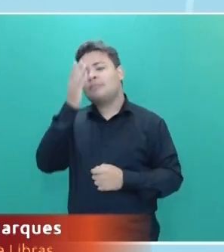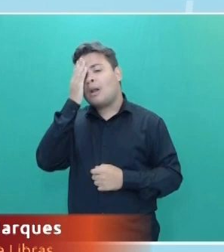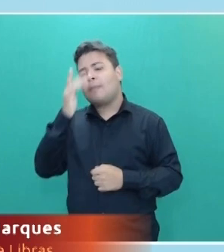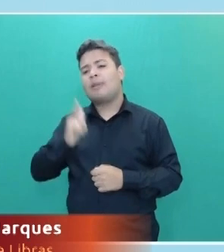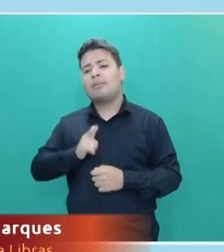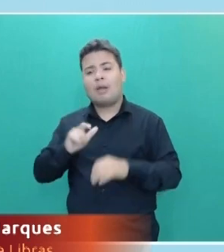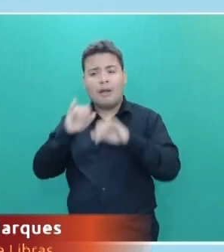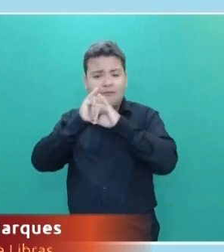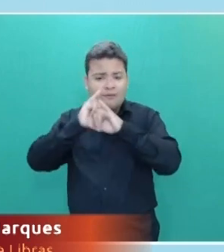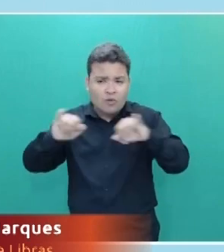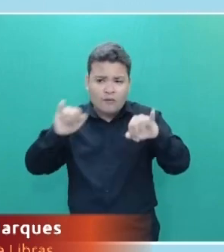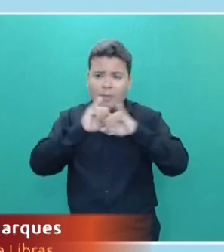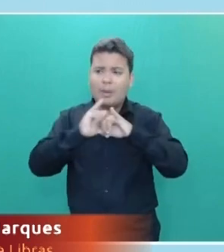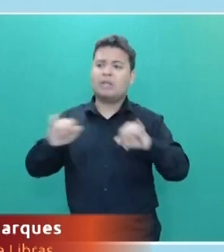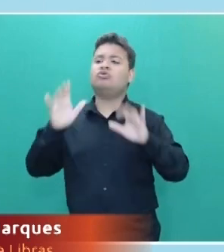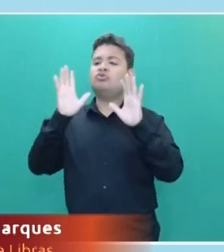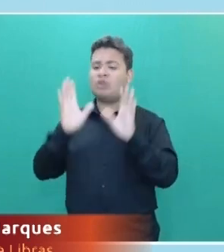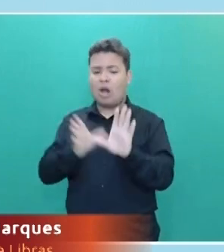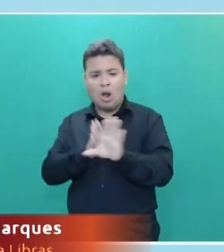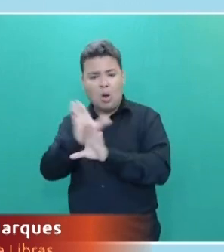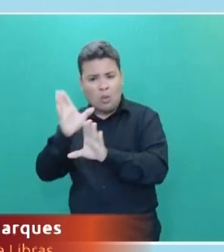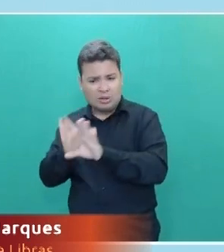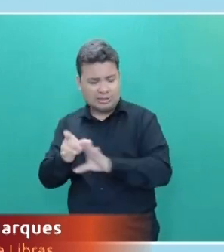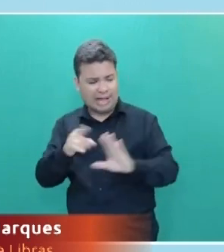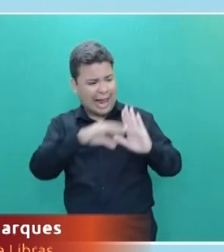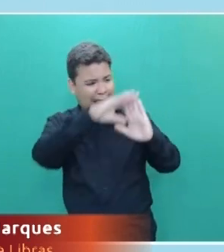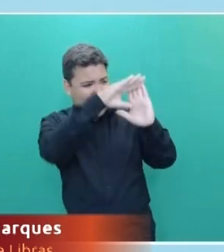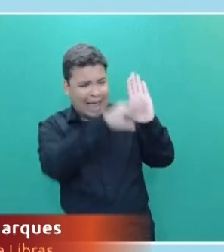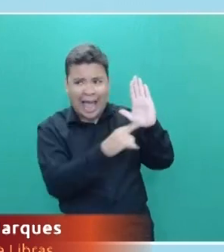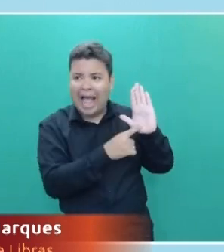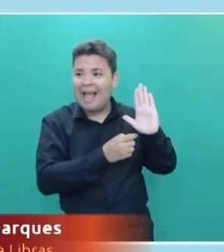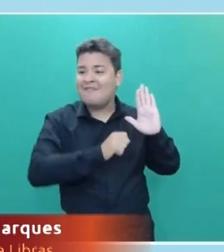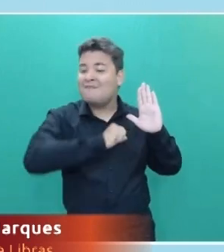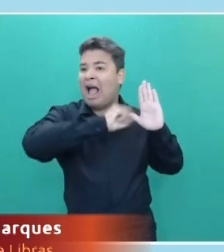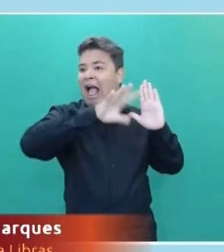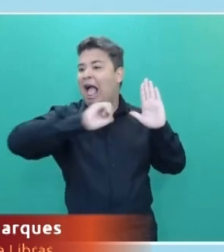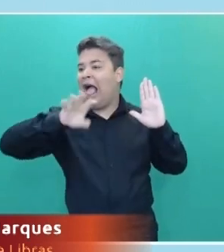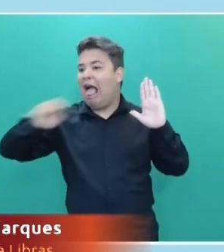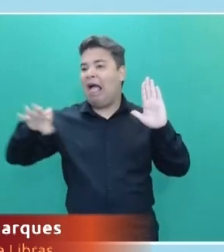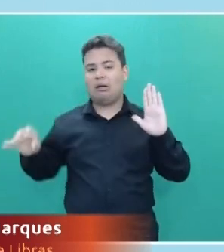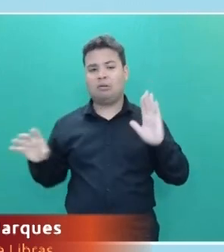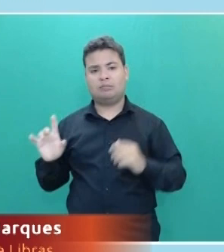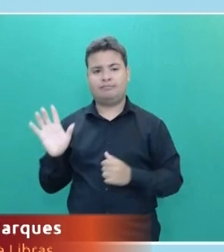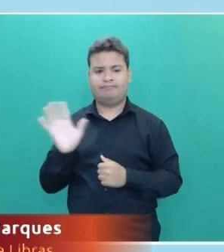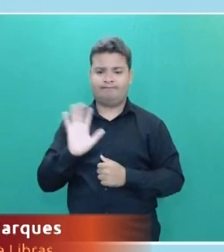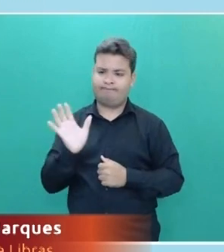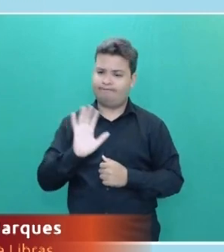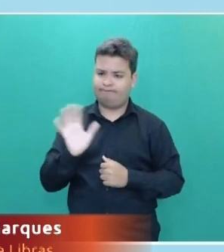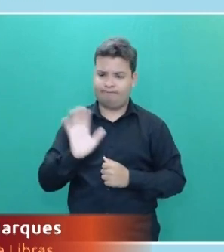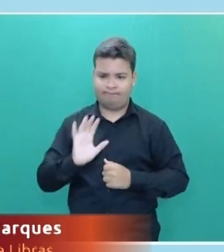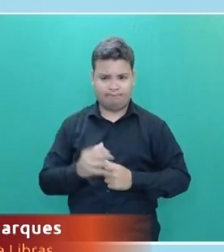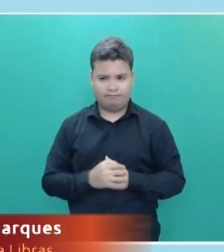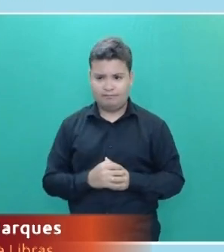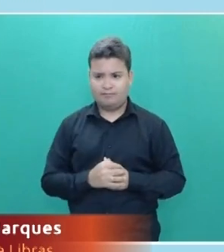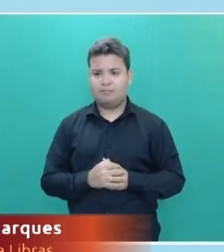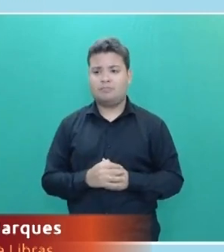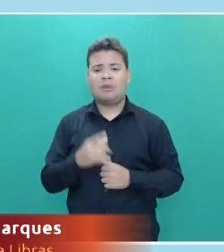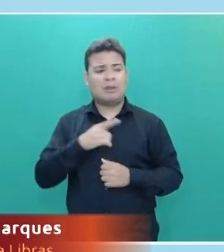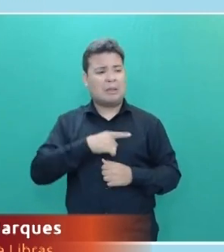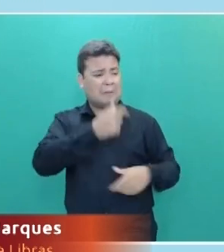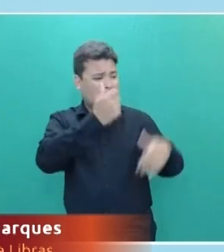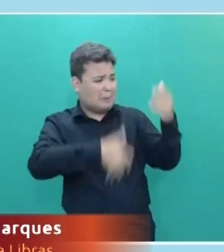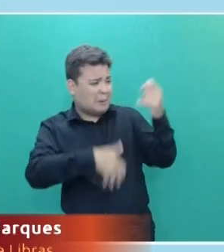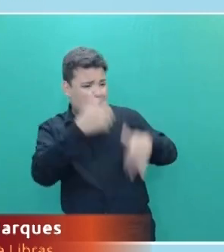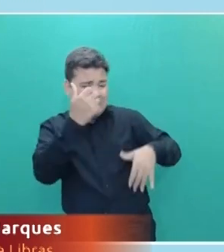não compartilhe isso, não divulgue, não reproduza e dissemine muitas dessas coisas aí são